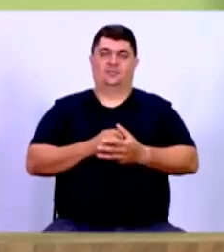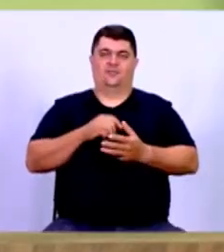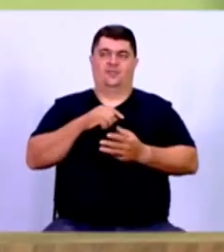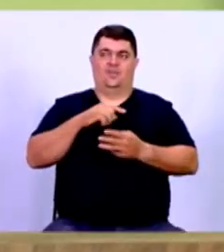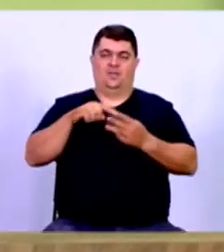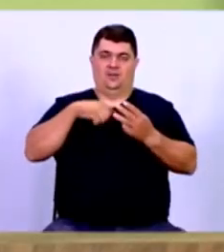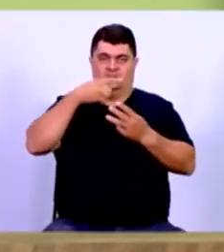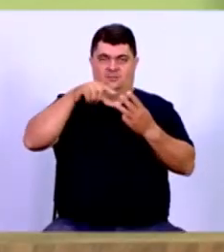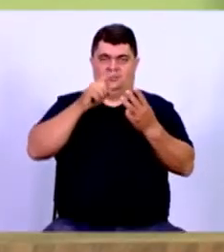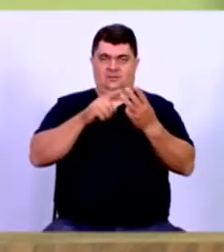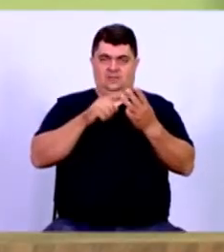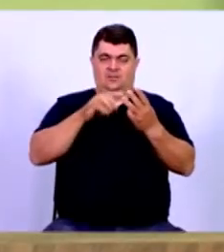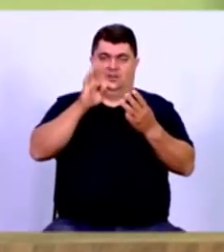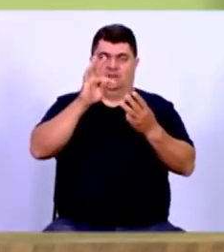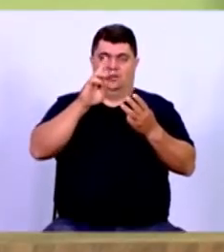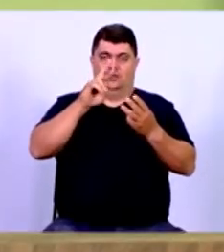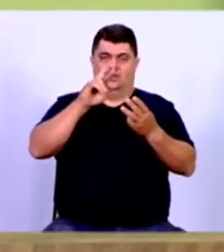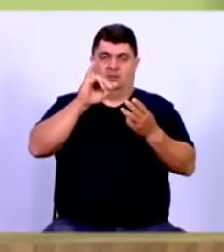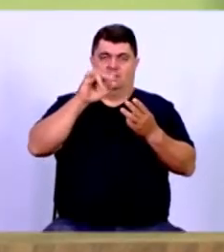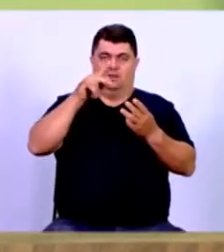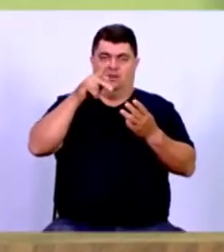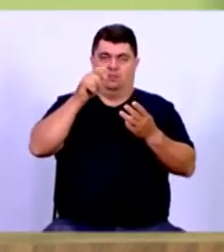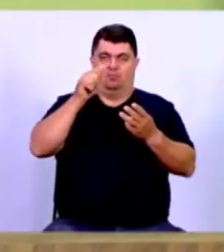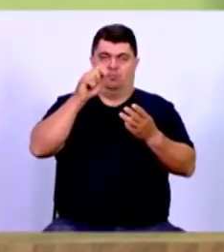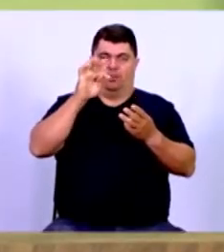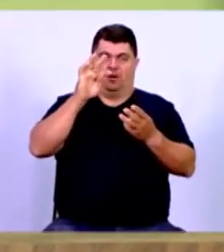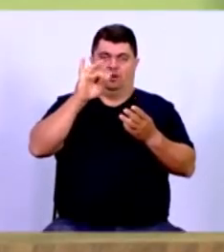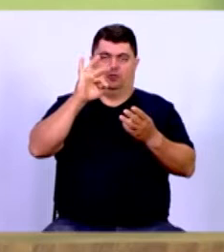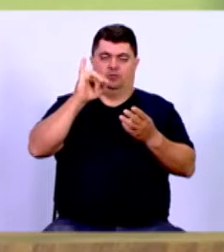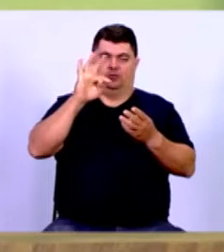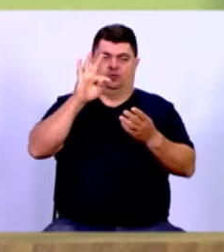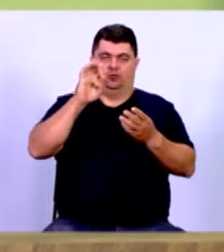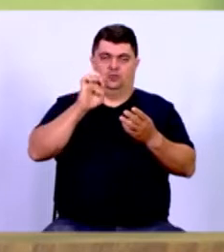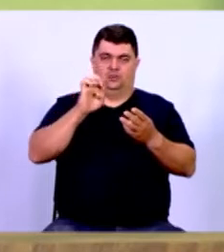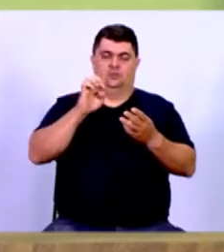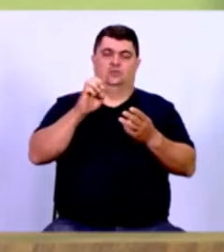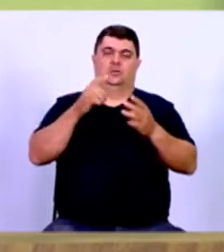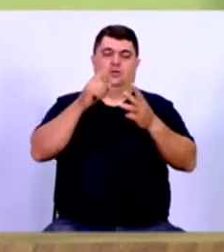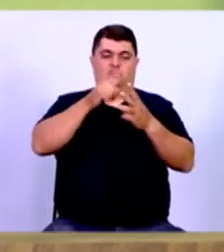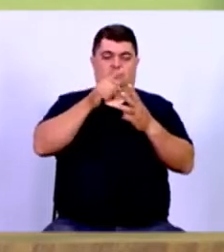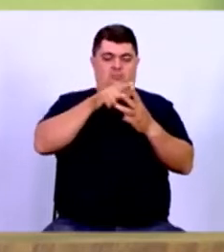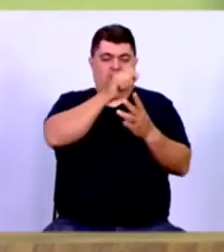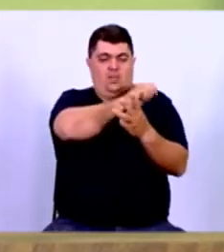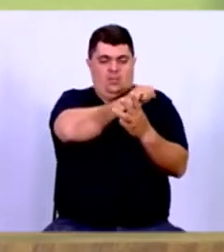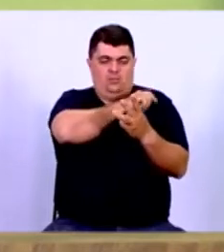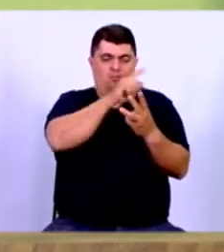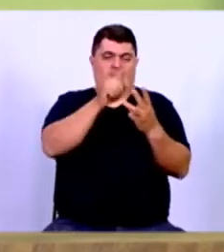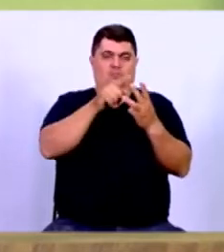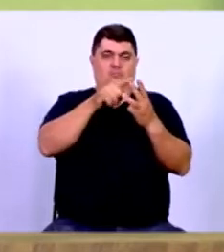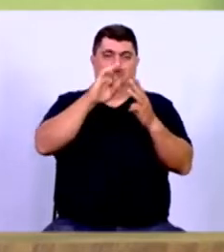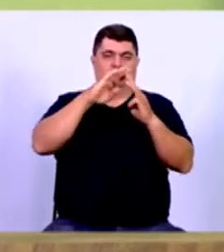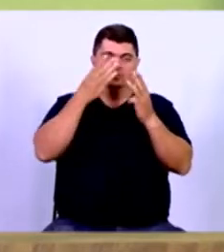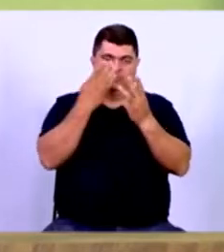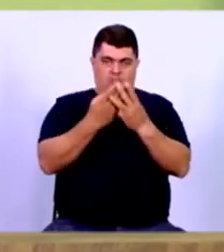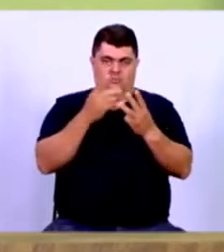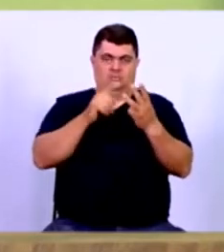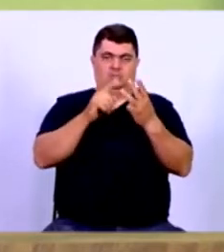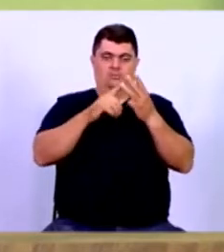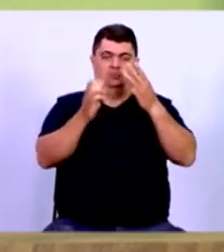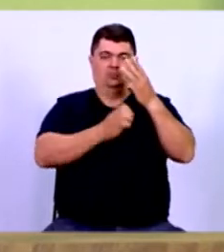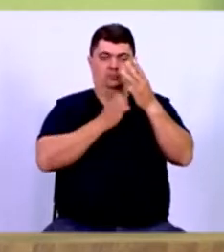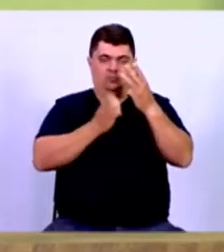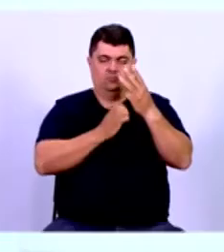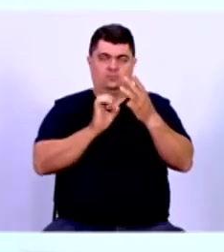tripartite é aquele termo de compromisso assinado entre o estudante, instituição de ensino, empresa e instituição